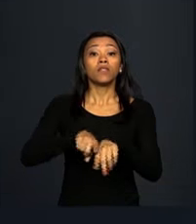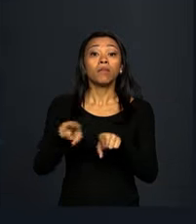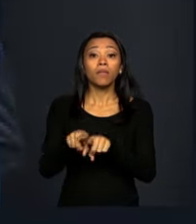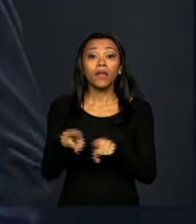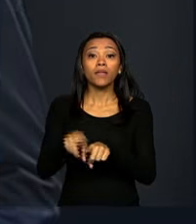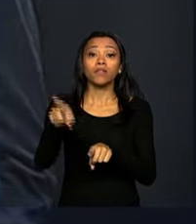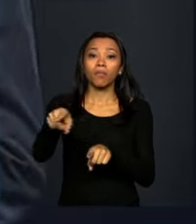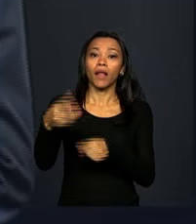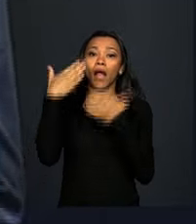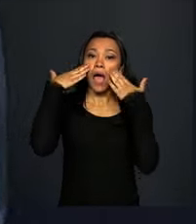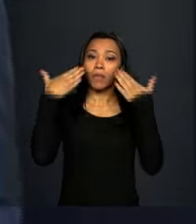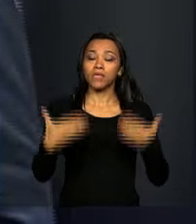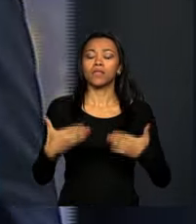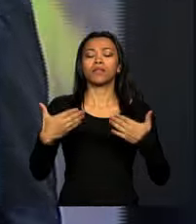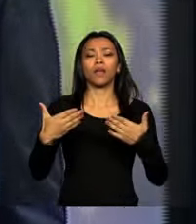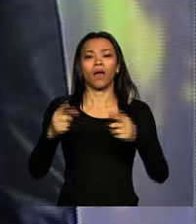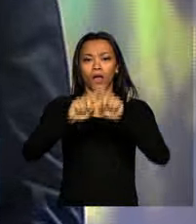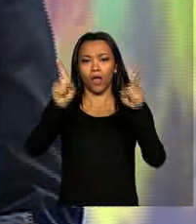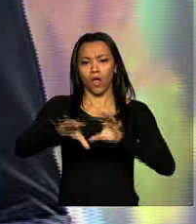a apresentação do Plano Safra